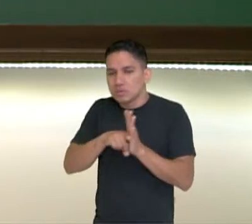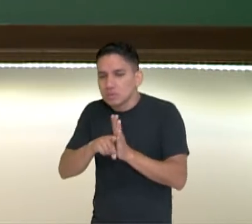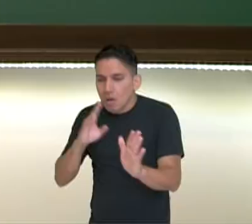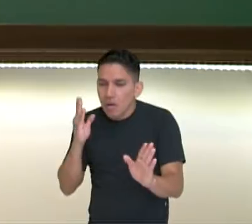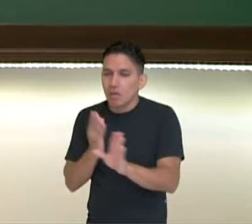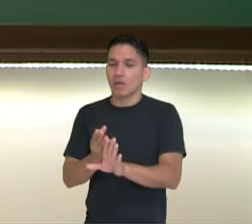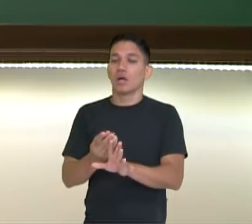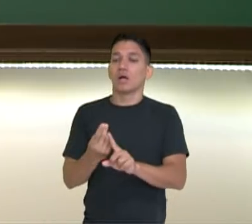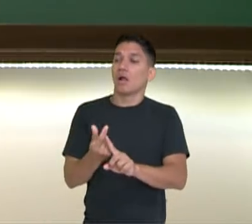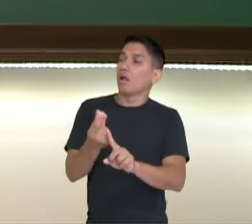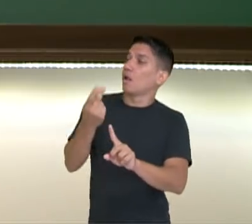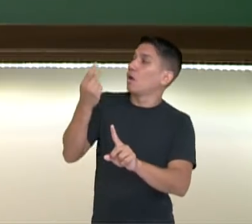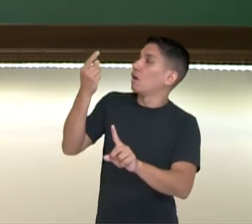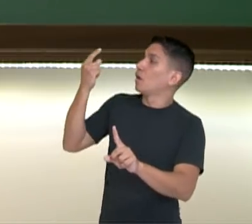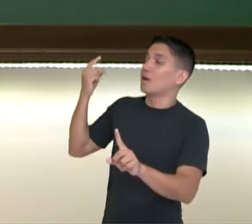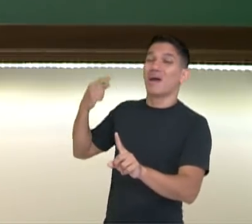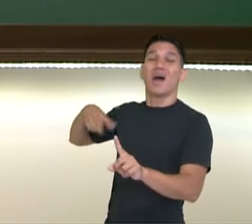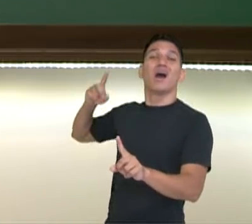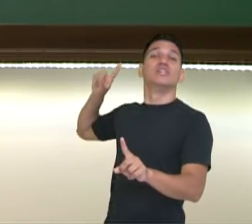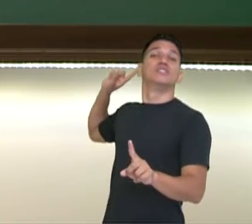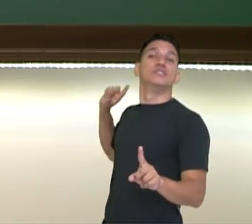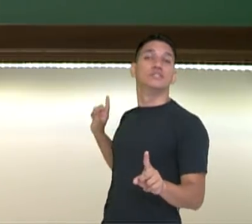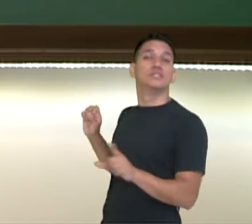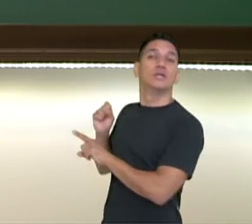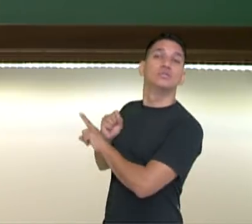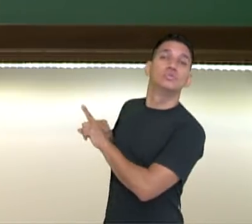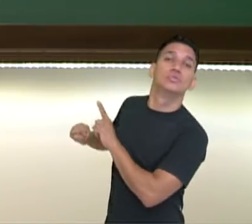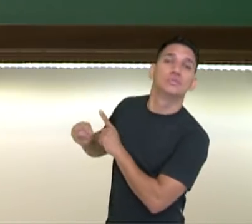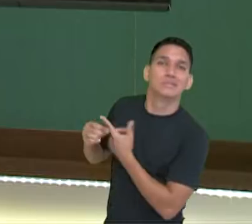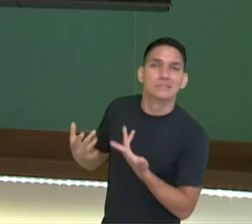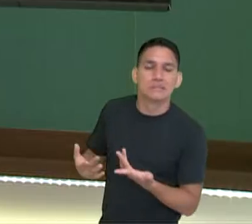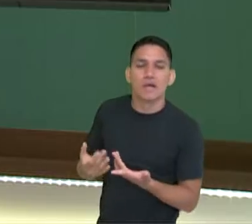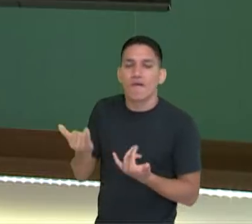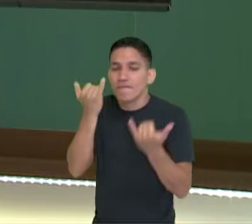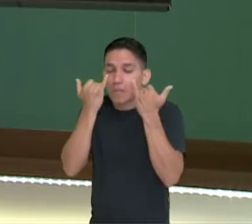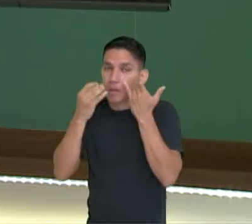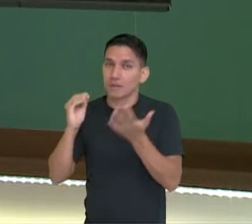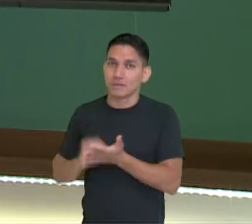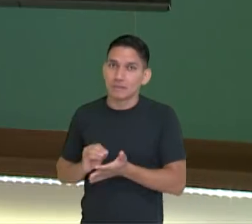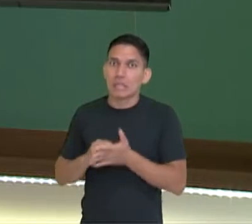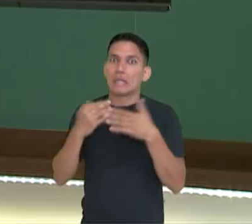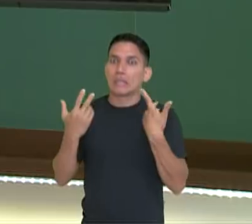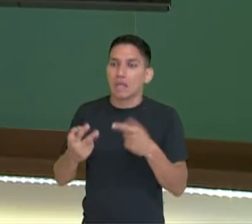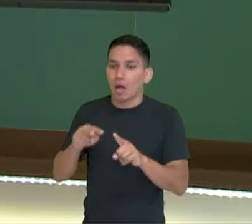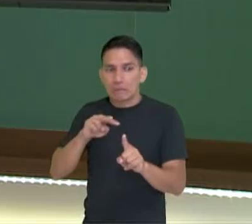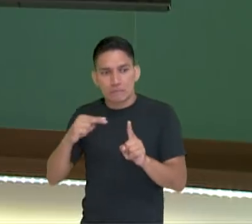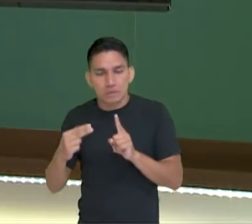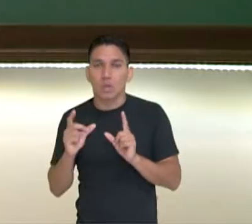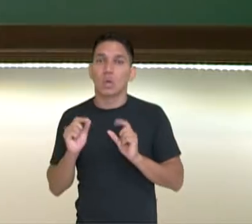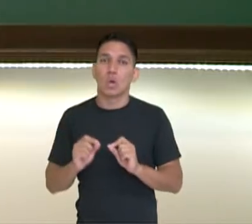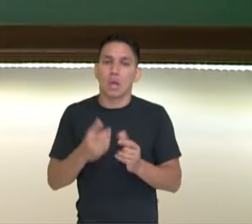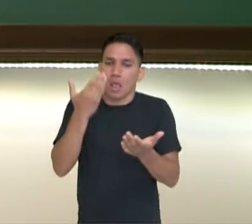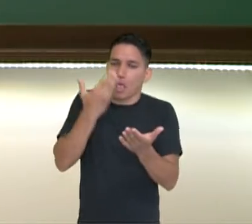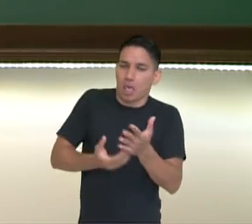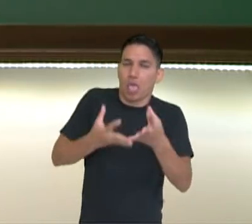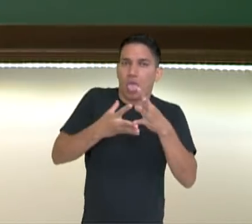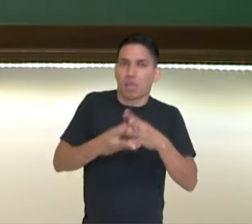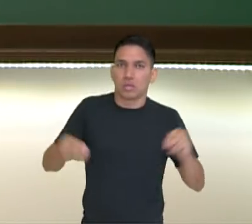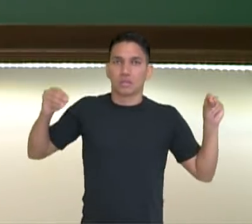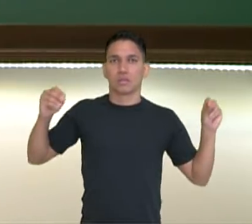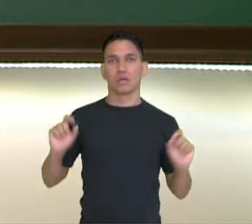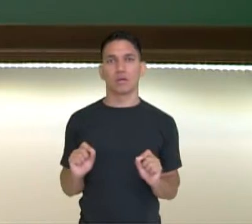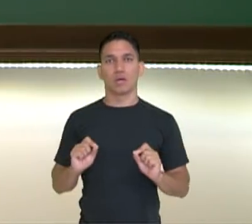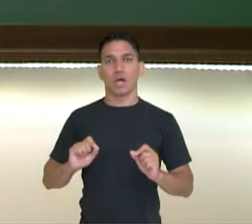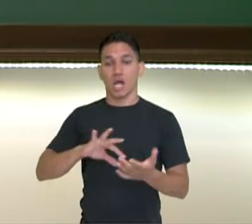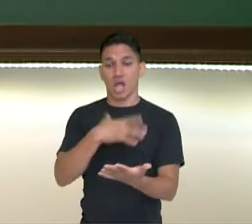na interpretação de como viviam essas sociedades. Então, isso, do ponto de vista, está se perdendo parte do registro da história